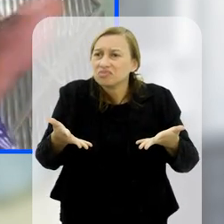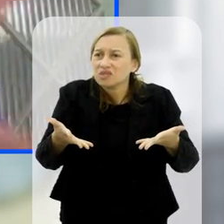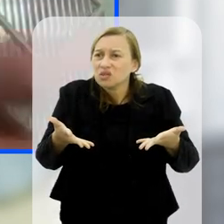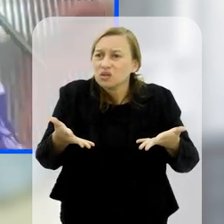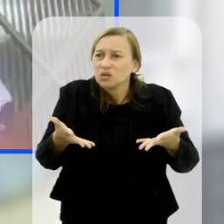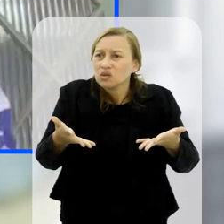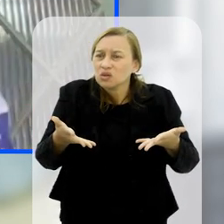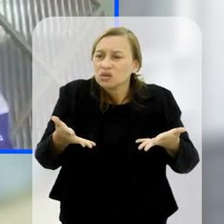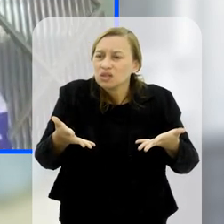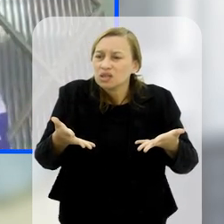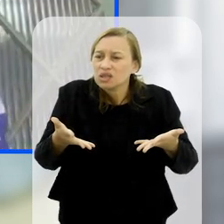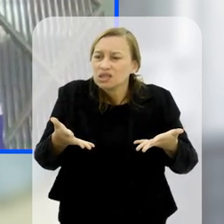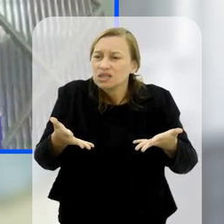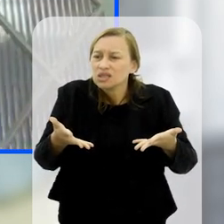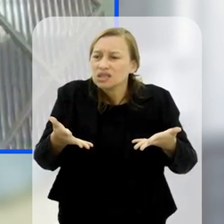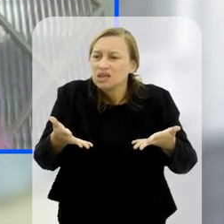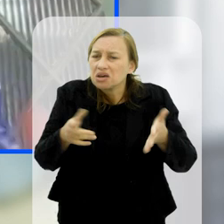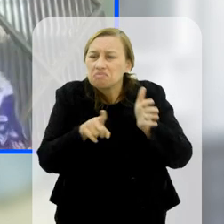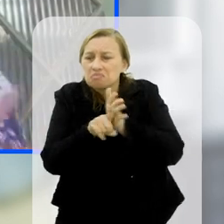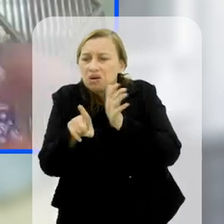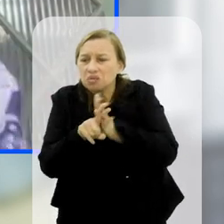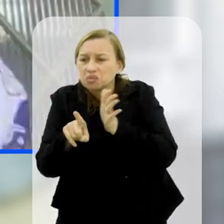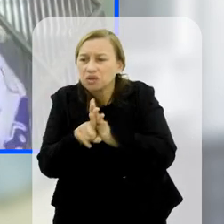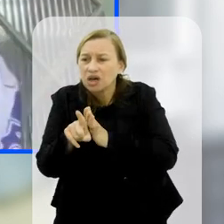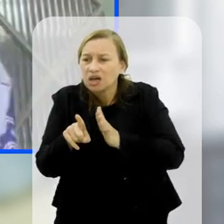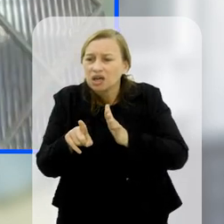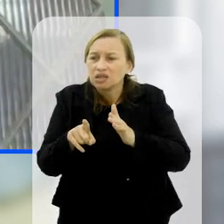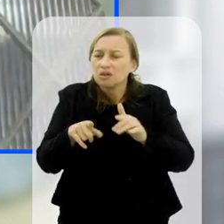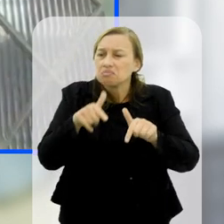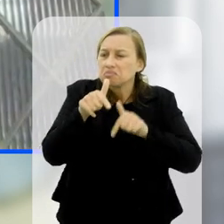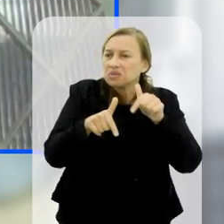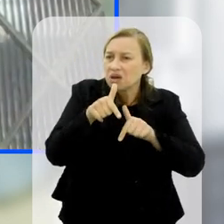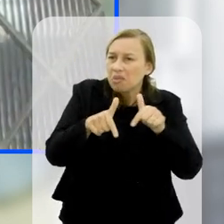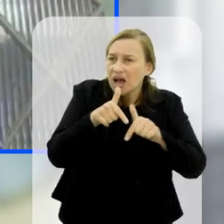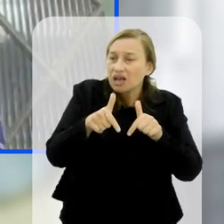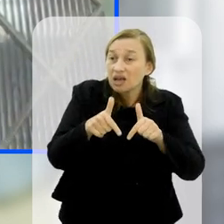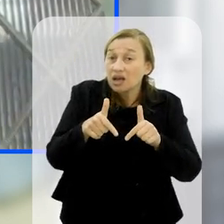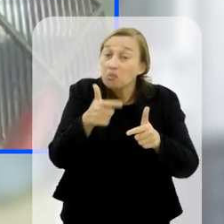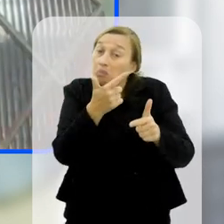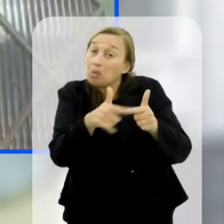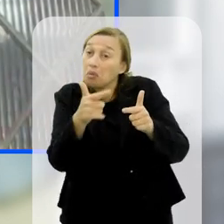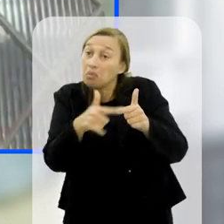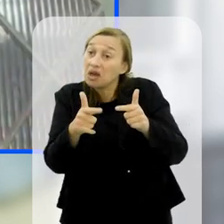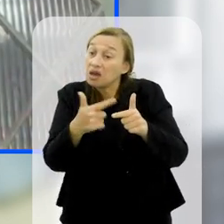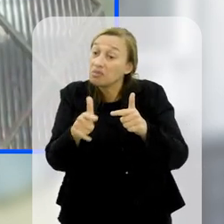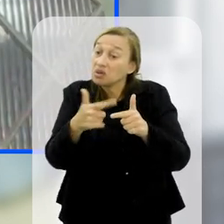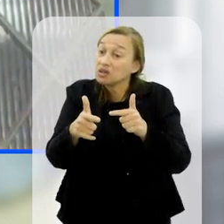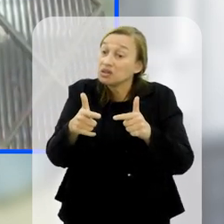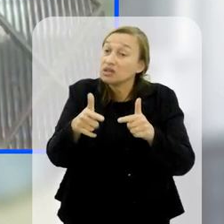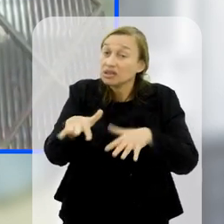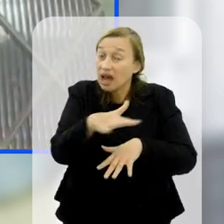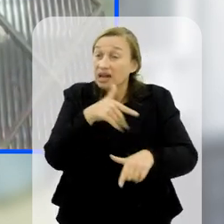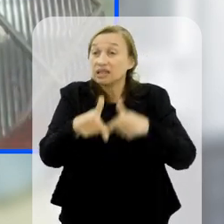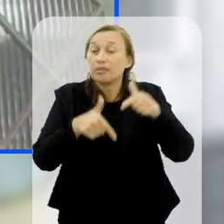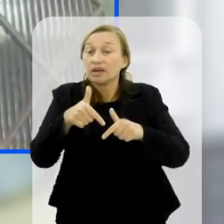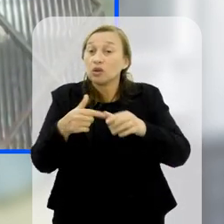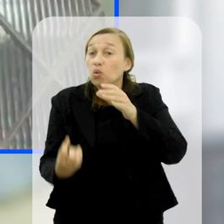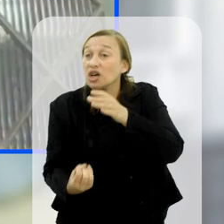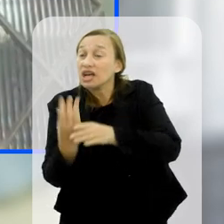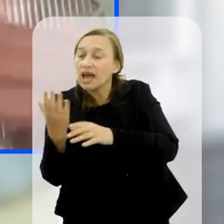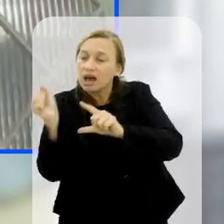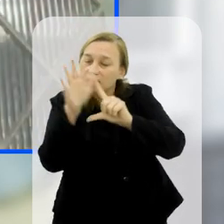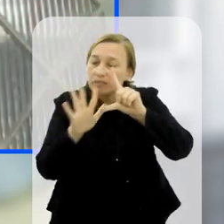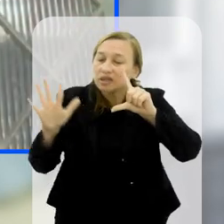de ser consultado para trabalho. Enfim, eles diziam que esse era um problema do mercado, então a gente resolveu criar essa plataforma para